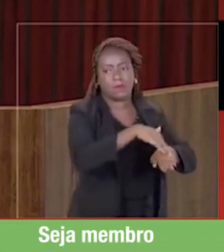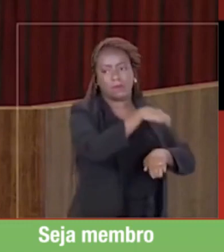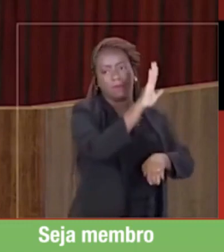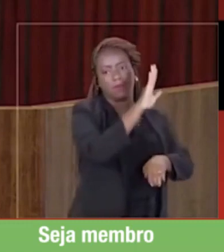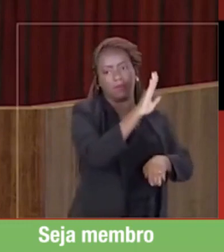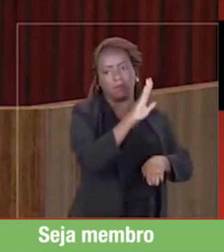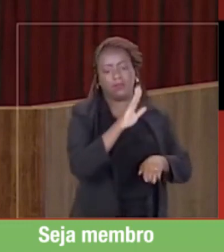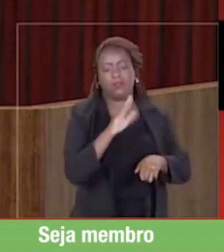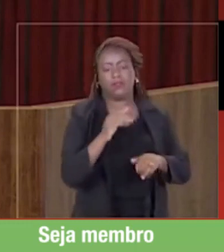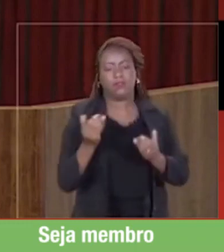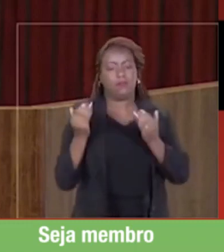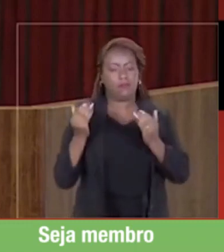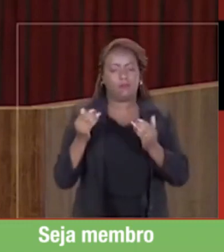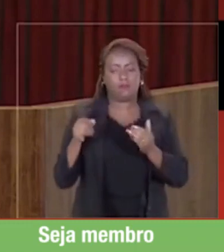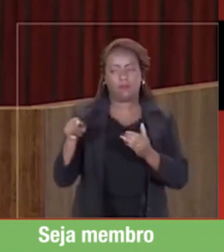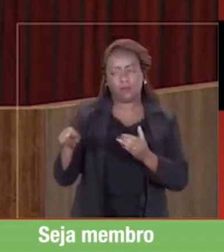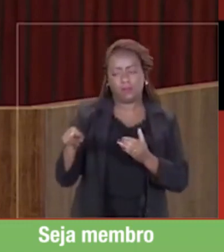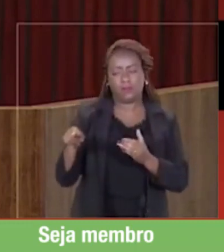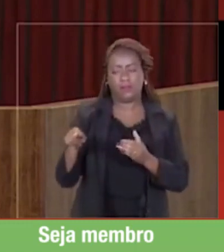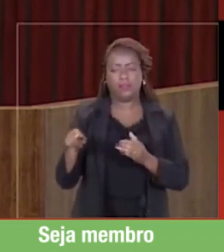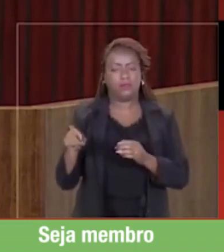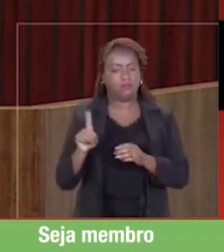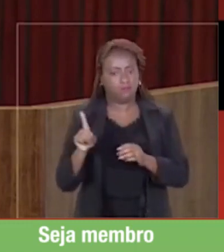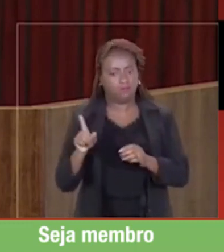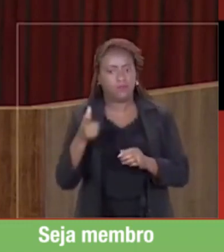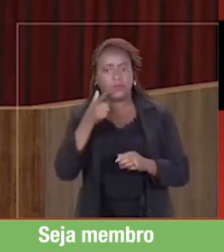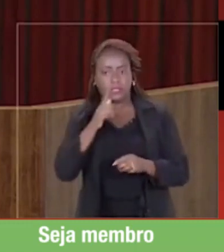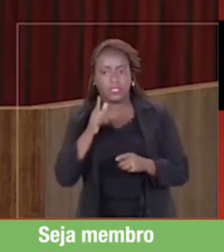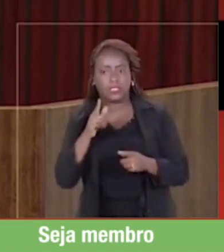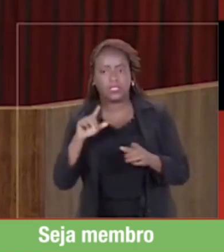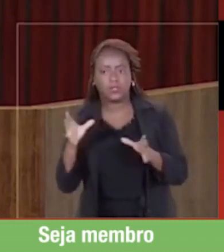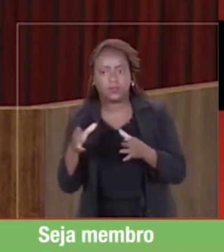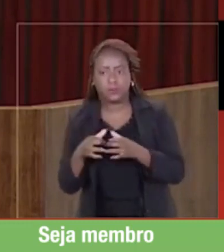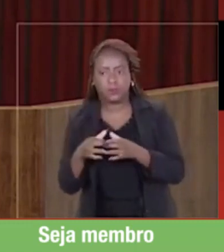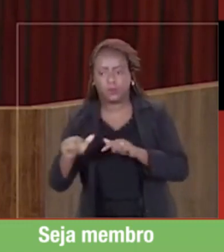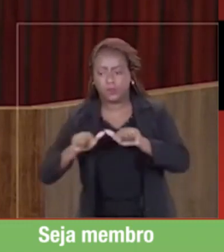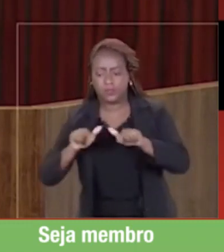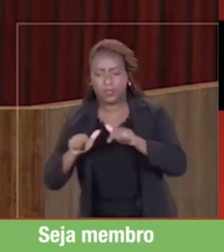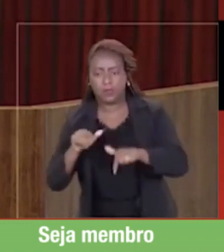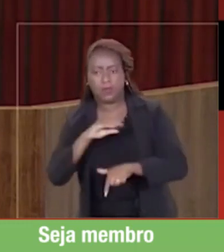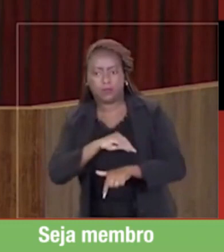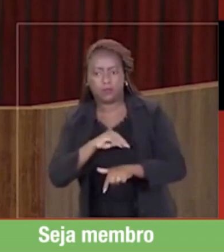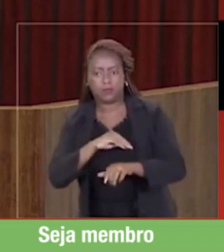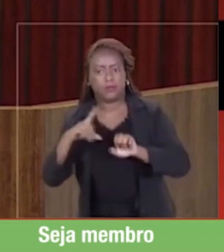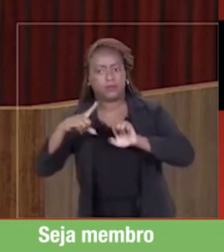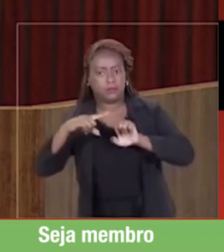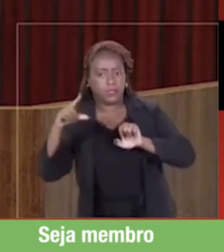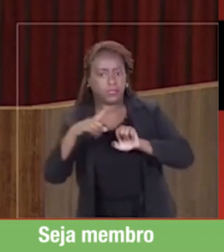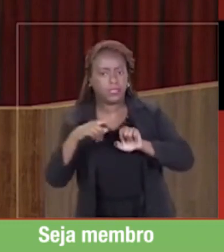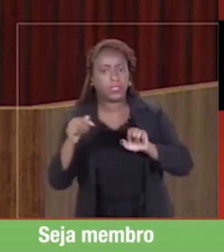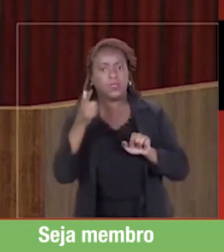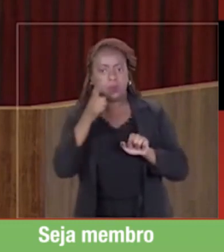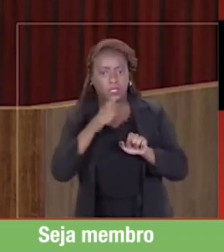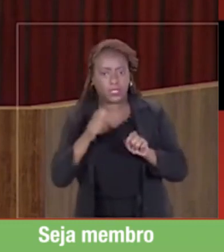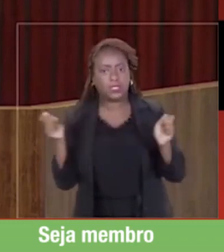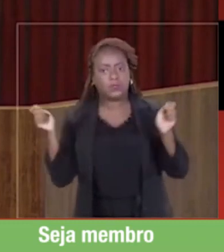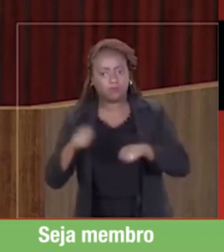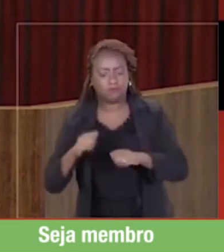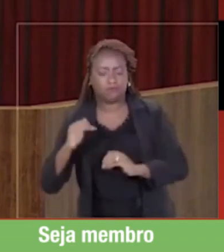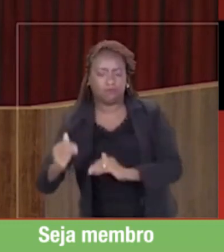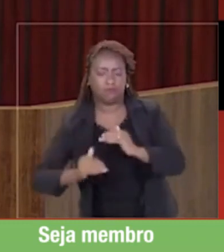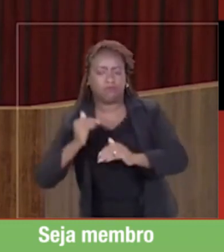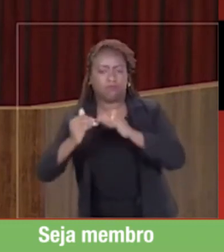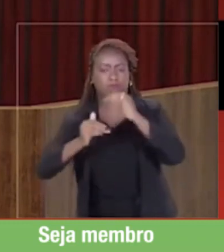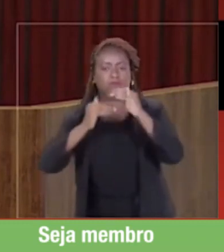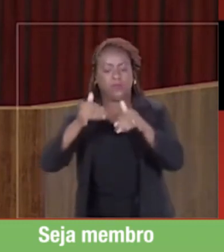a capacidade de empreender e gerar renda desse grupo minorizado politicamente, mas com potencial para